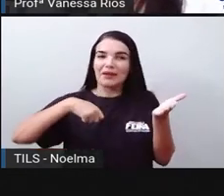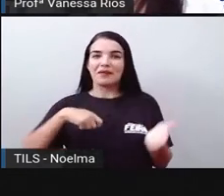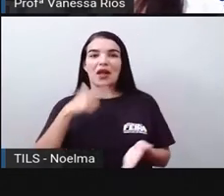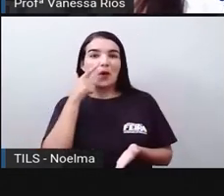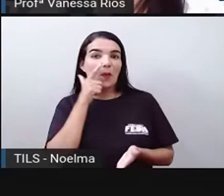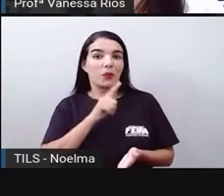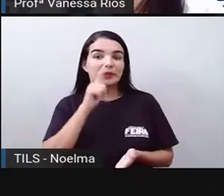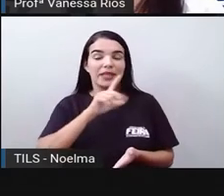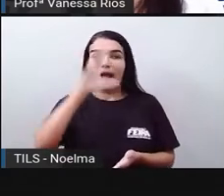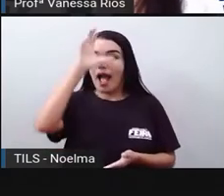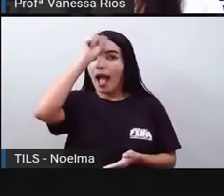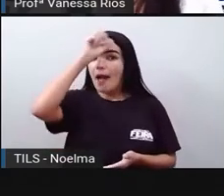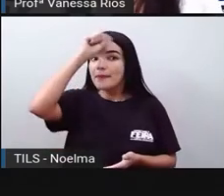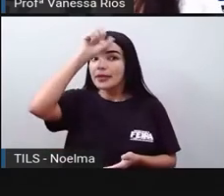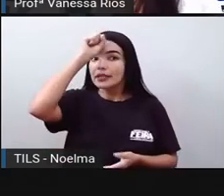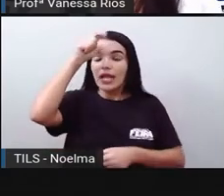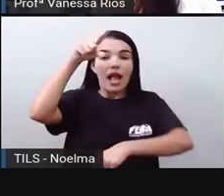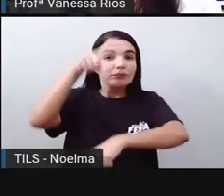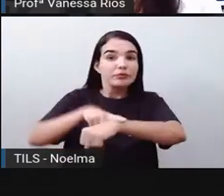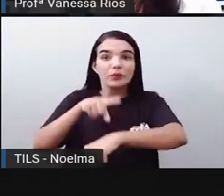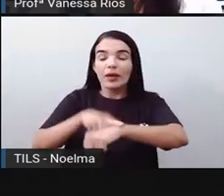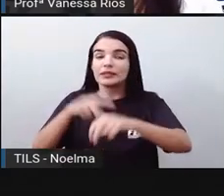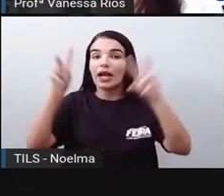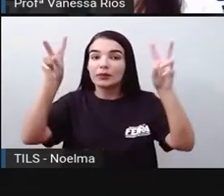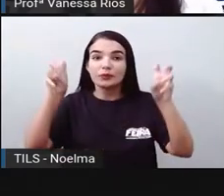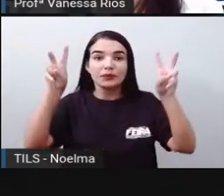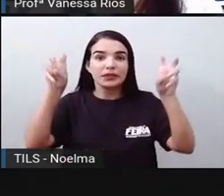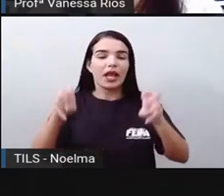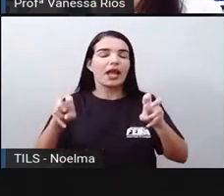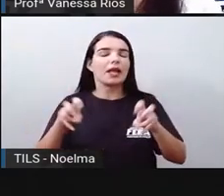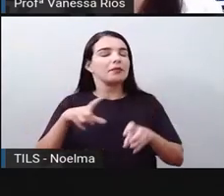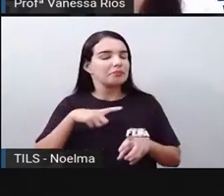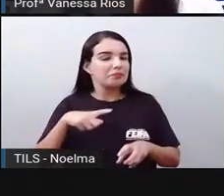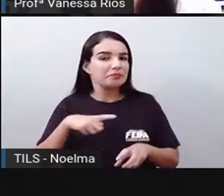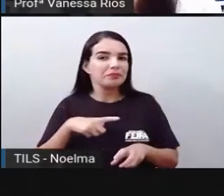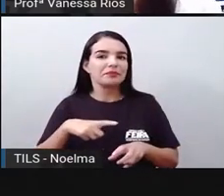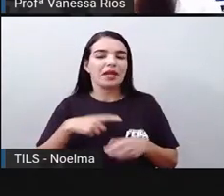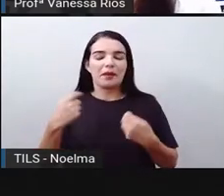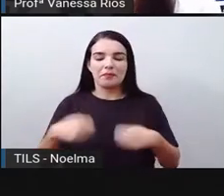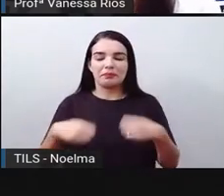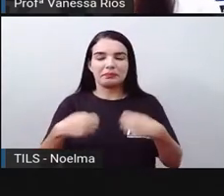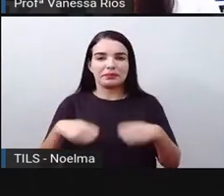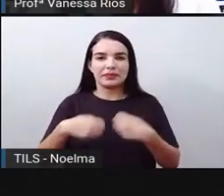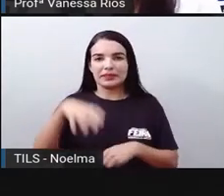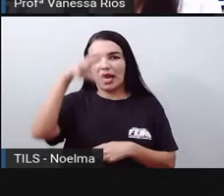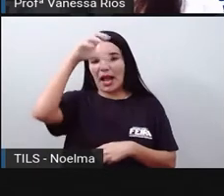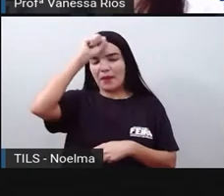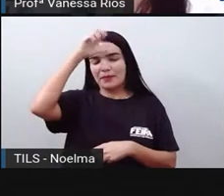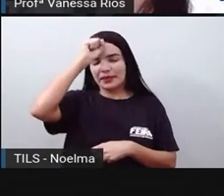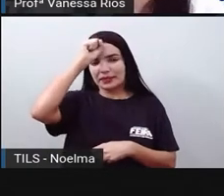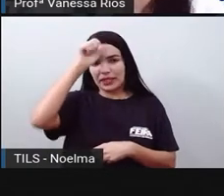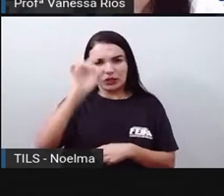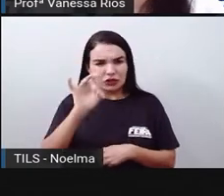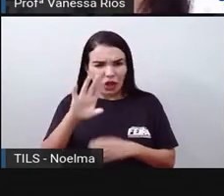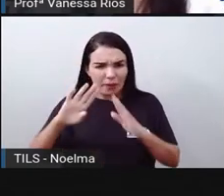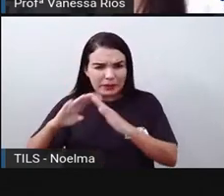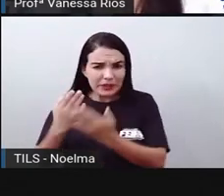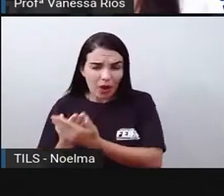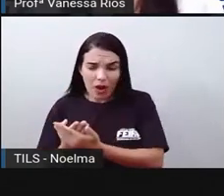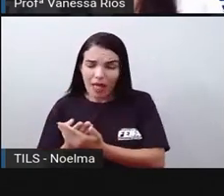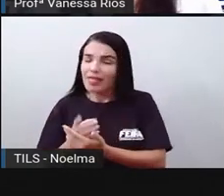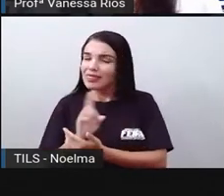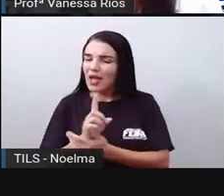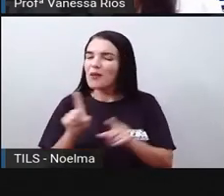Conseguir aprender, se atualizar dos conteúdos, dos assuntos que são necessários aprender, não só para a escola,